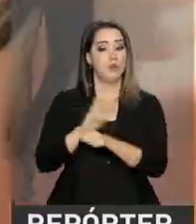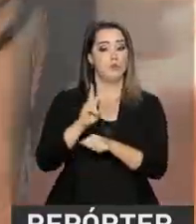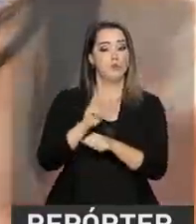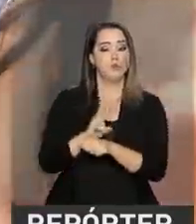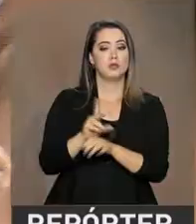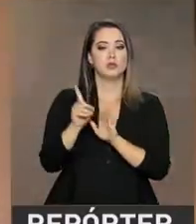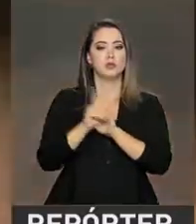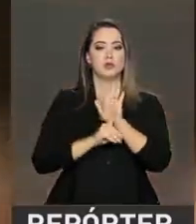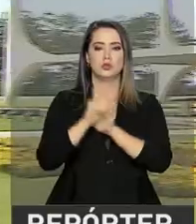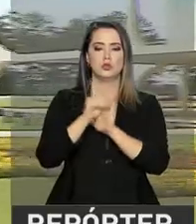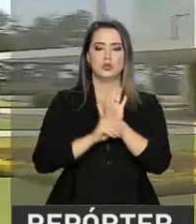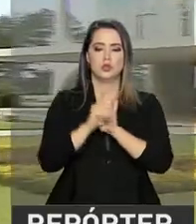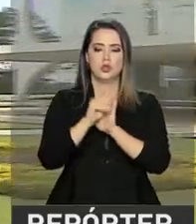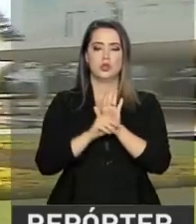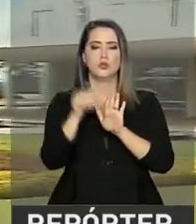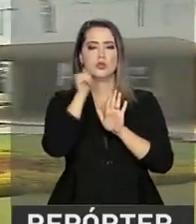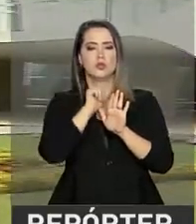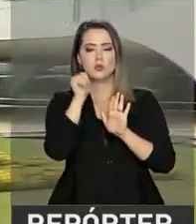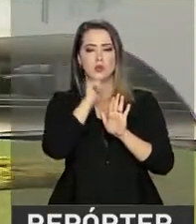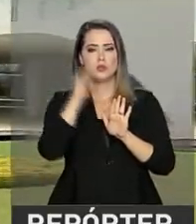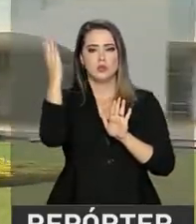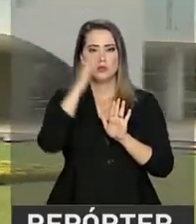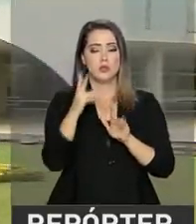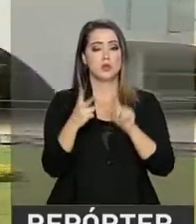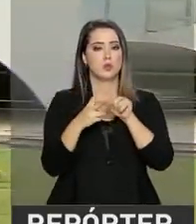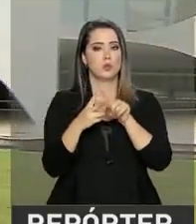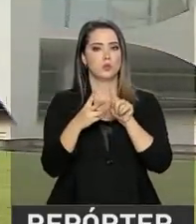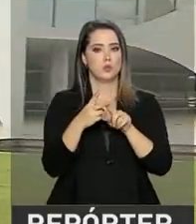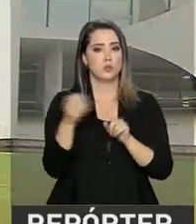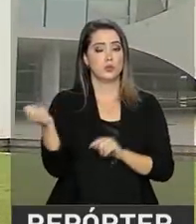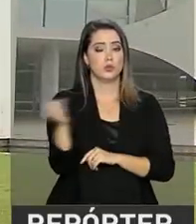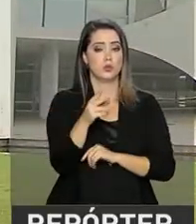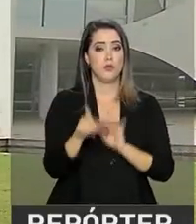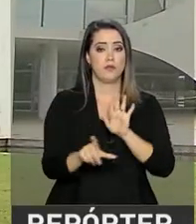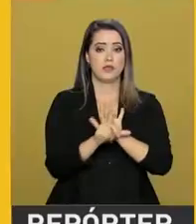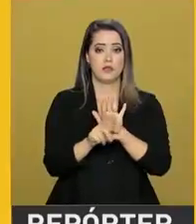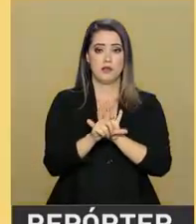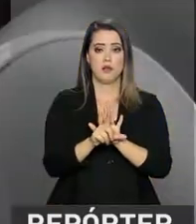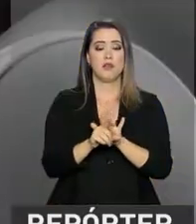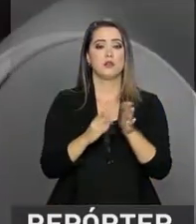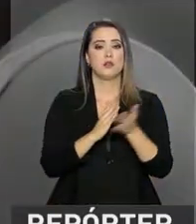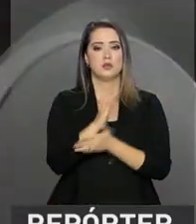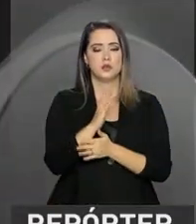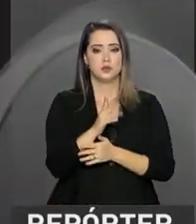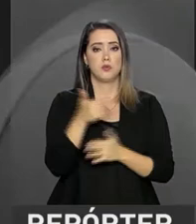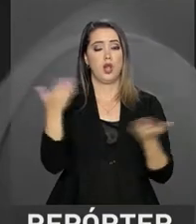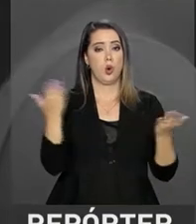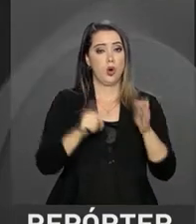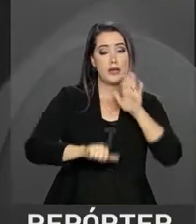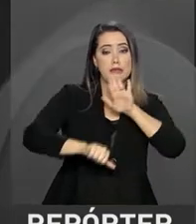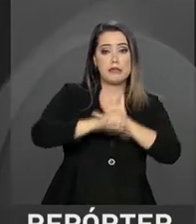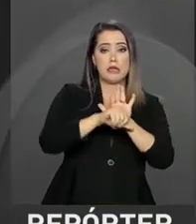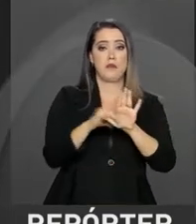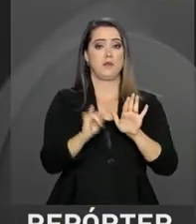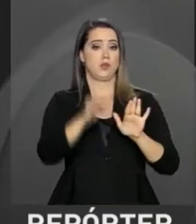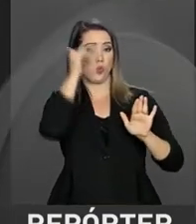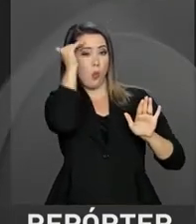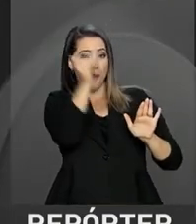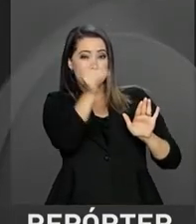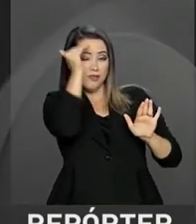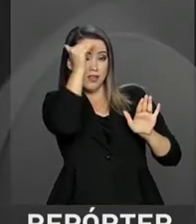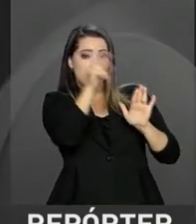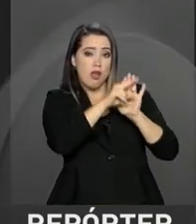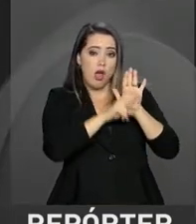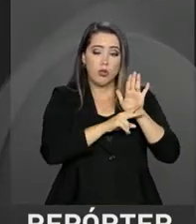das mulheres no brasil duas novas leis foram sancionadas pelo governo federal a lei torna crime o descumprimento de medidas protetivas